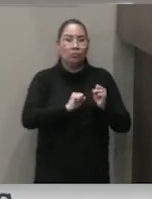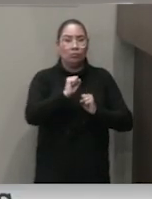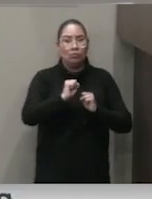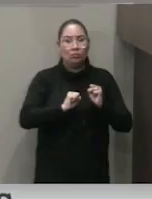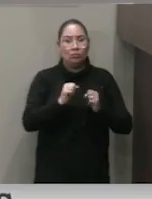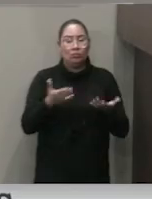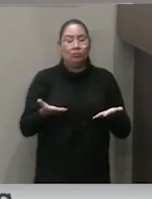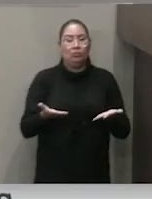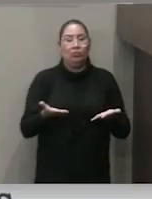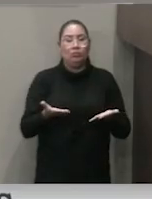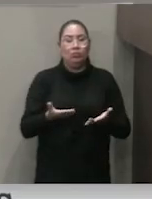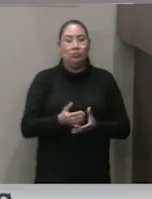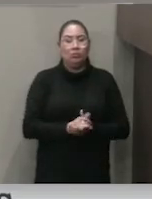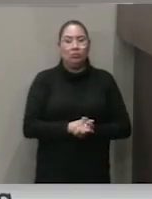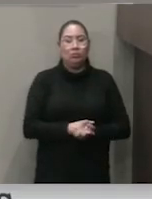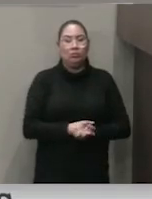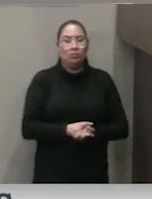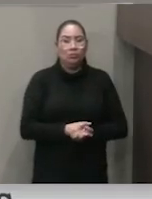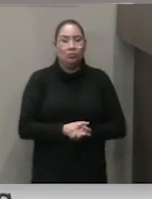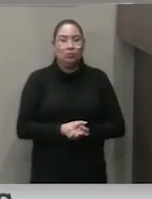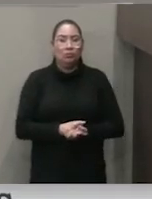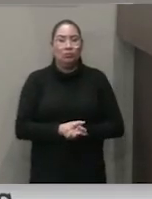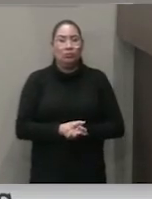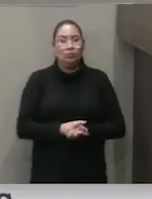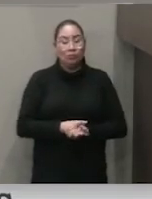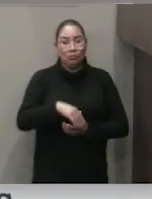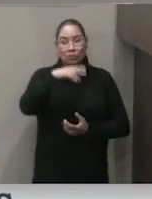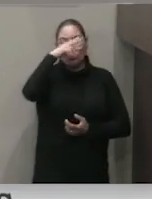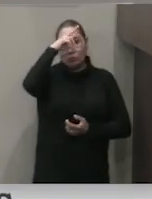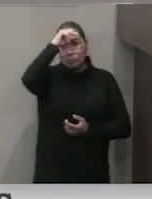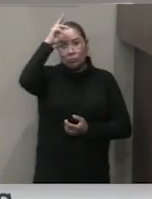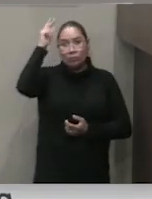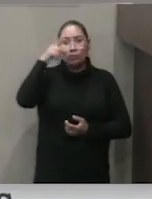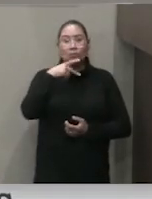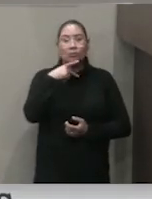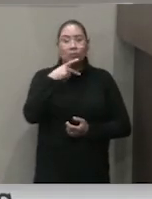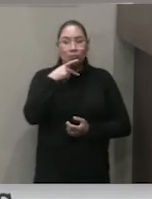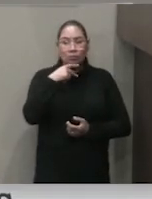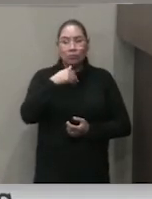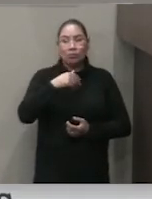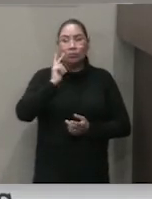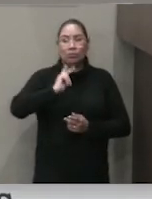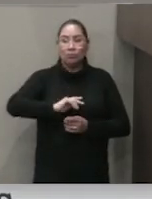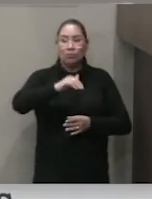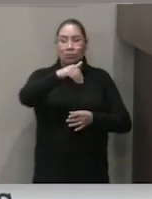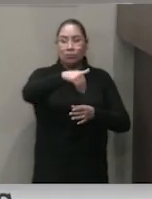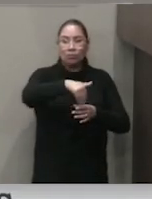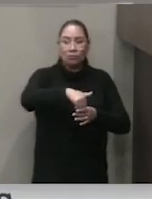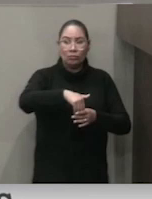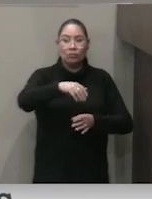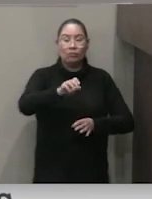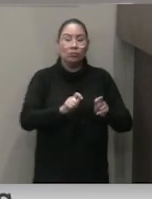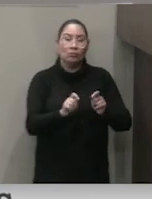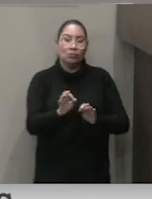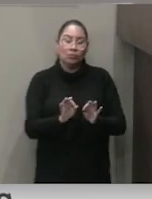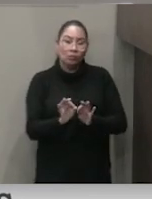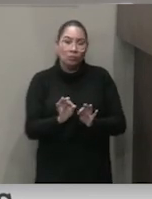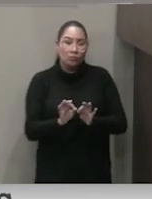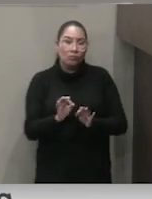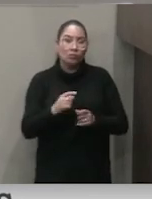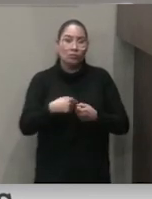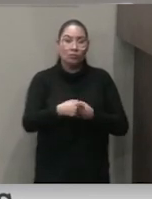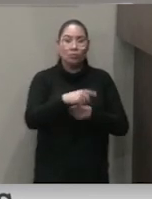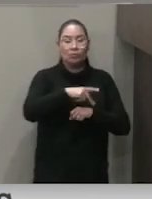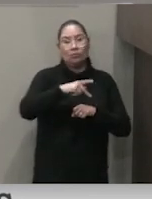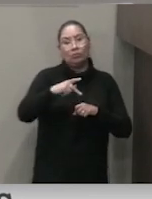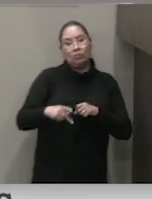que é uma prerrogativa do Executivo. O prefeito Pedro Almeida, ele foi eleito para gerenciar a cidade de Passo Fundo.